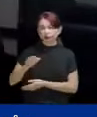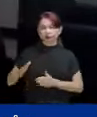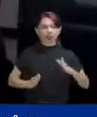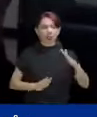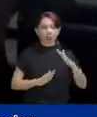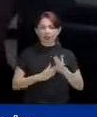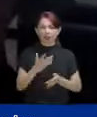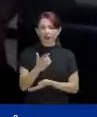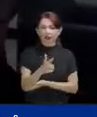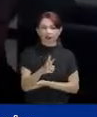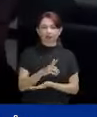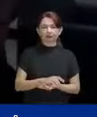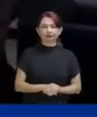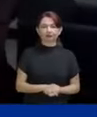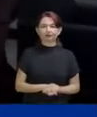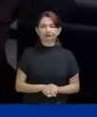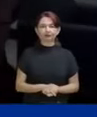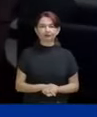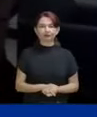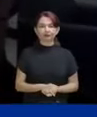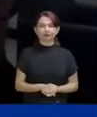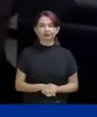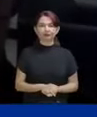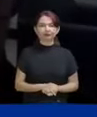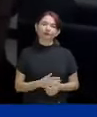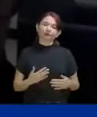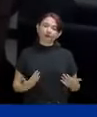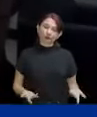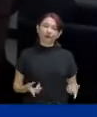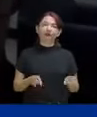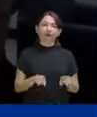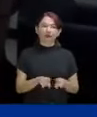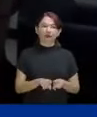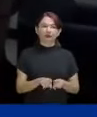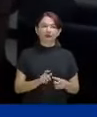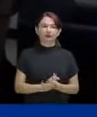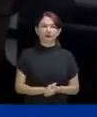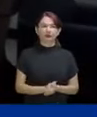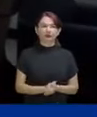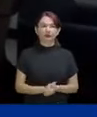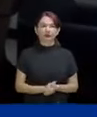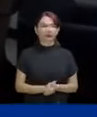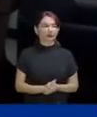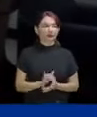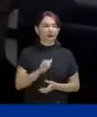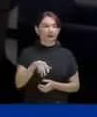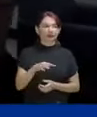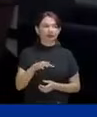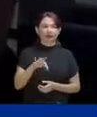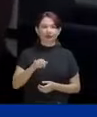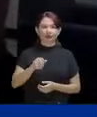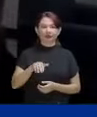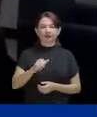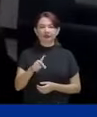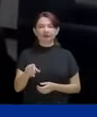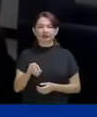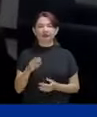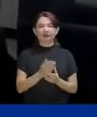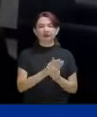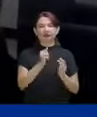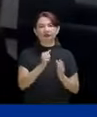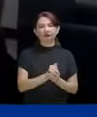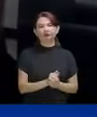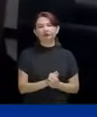limite para a ciência eletrônica por parte da PFN. Não obstante, vejo que a expedição das intimações à decisão que rejeitou os embargos de declaração opostos